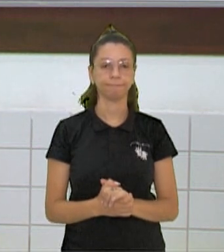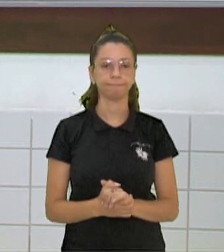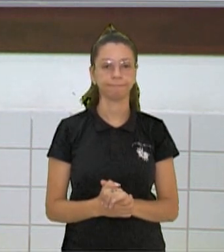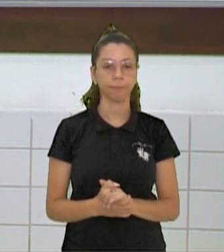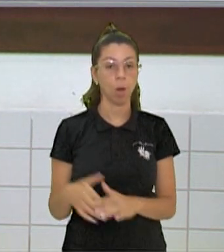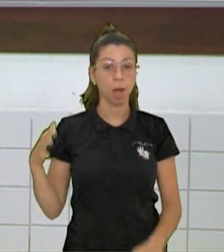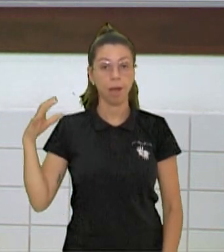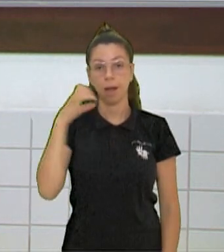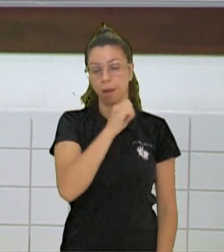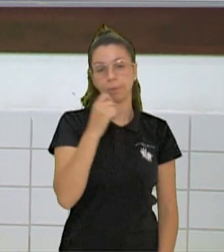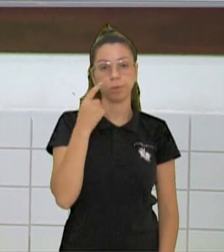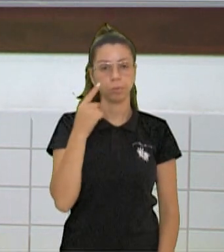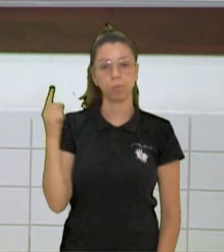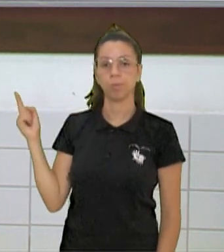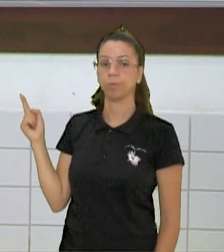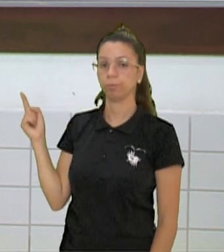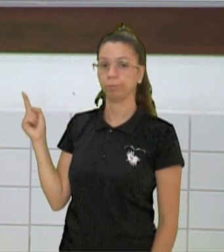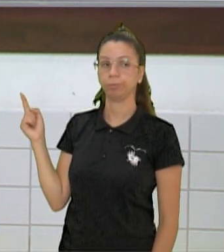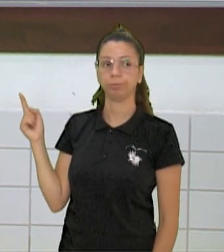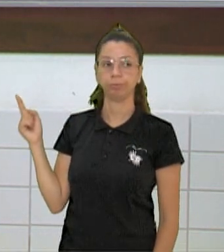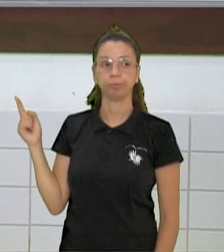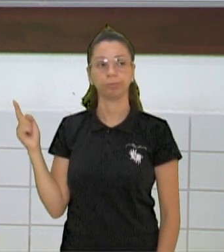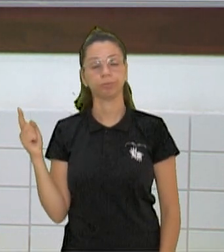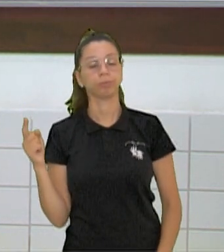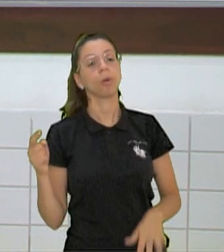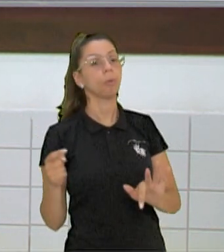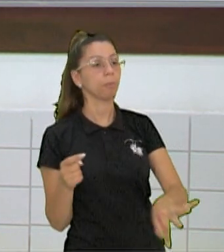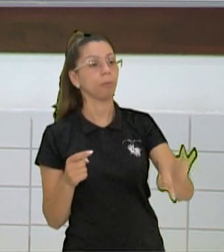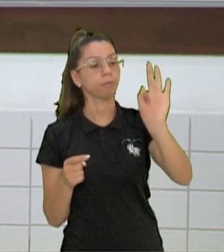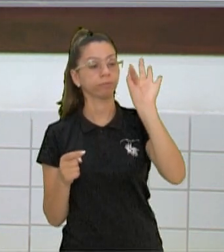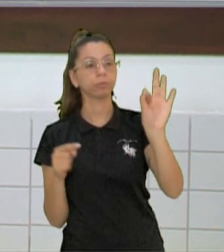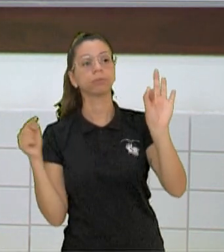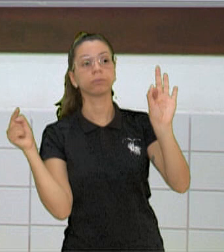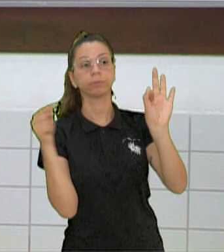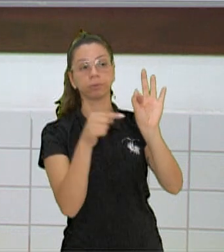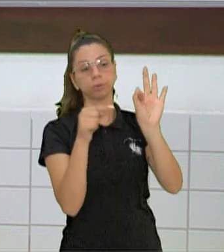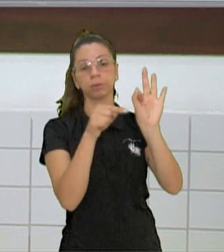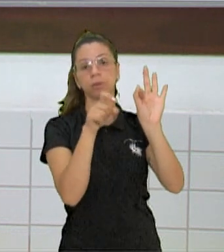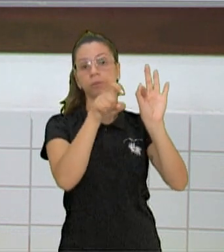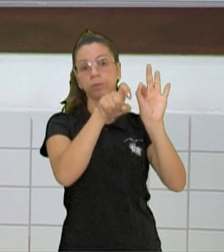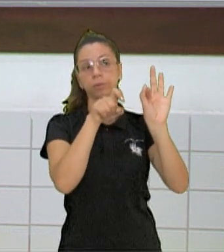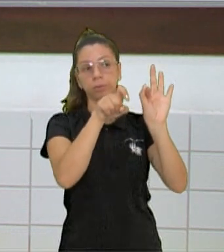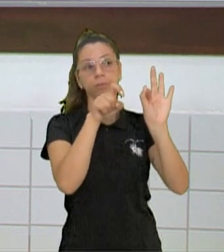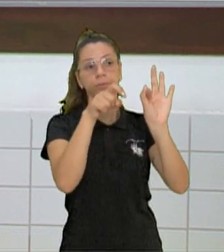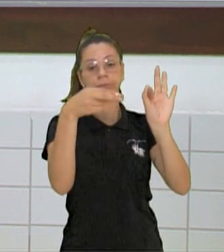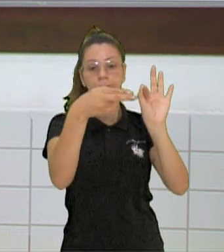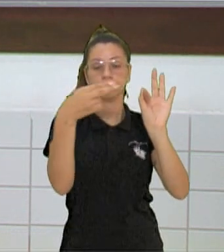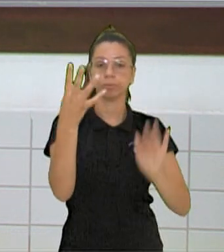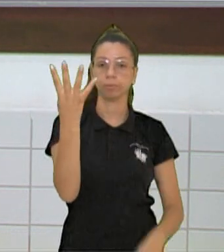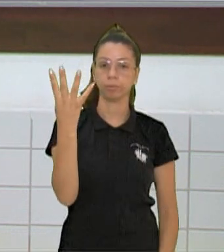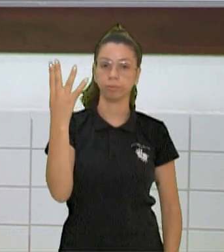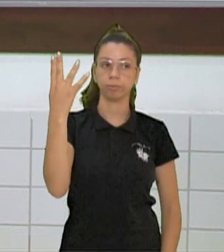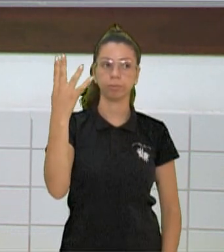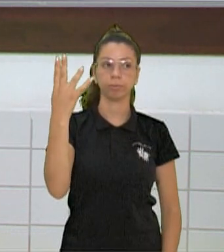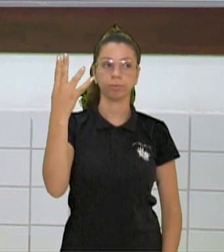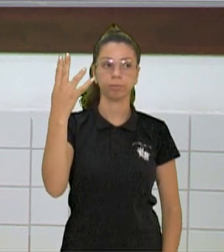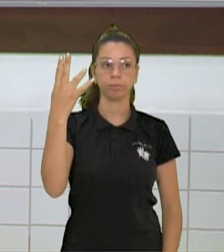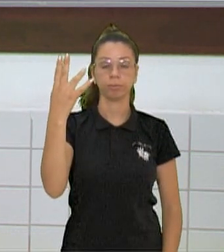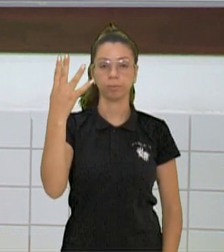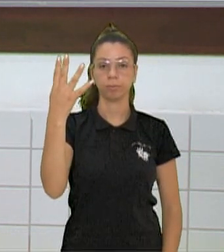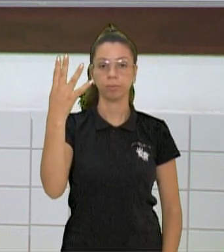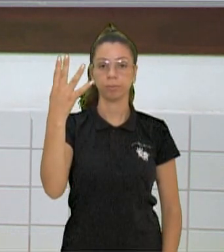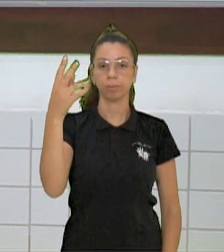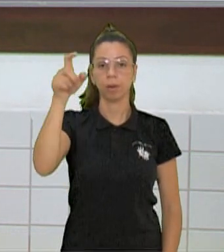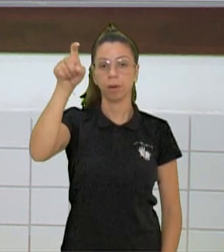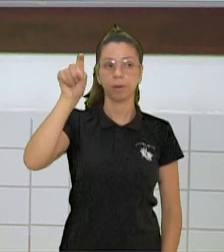rapidinho, para a gente falar aqui, ó, uma função dada, por exemplo, essa aqui, ó, 4 elevado a x mais 1.